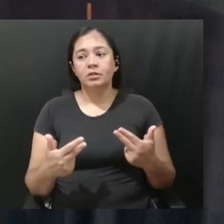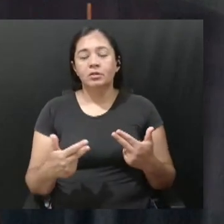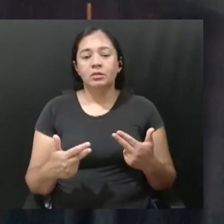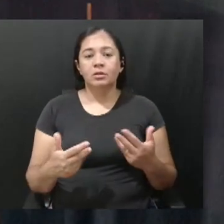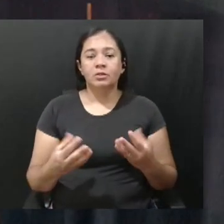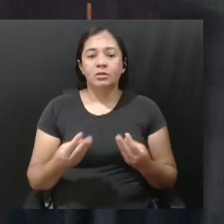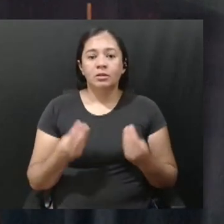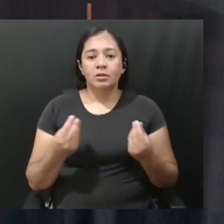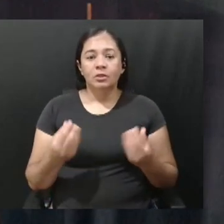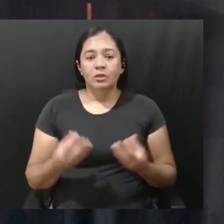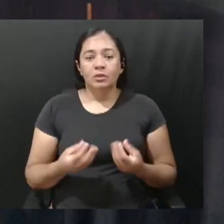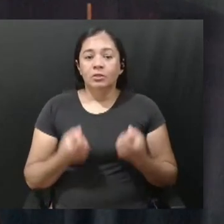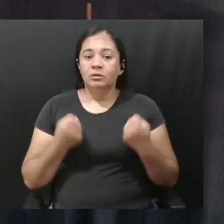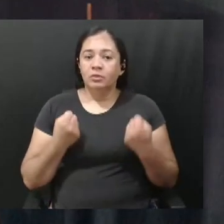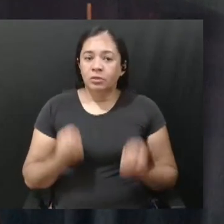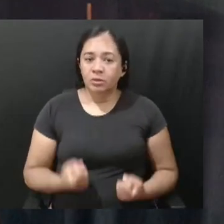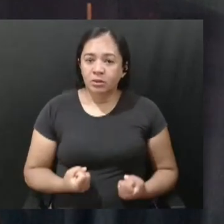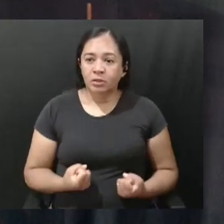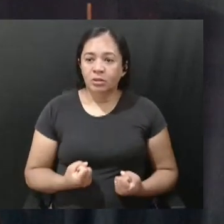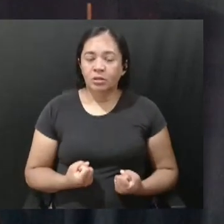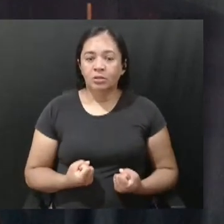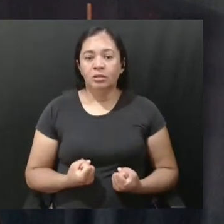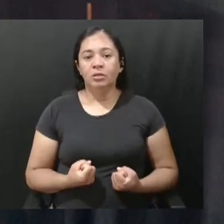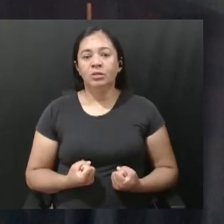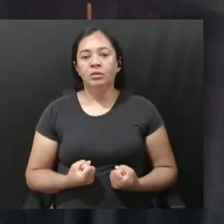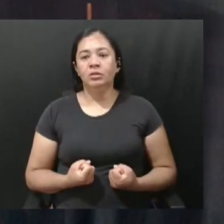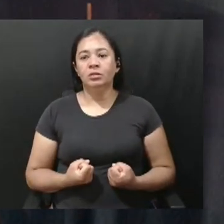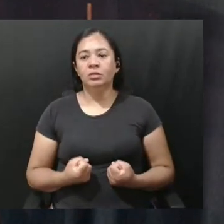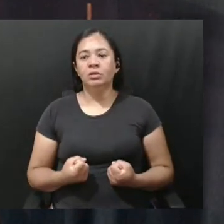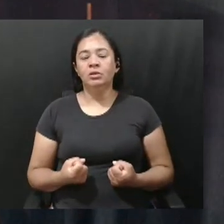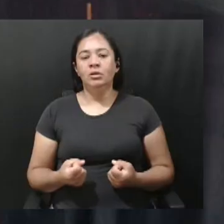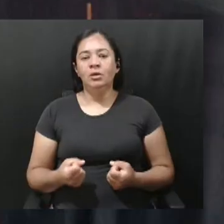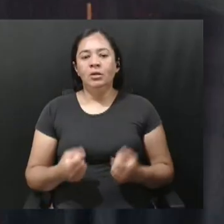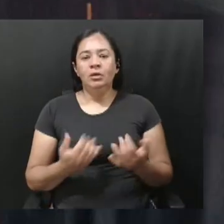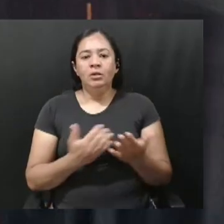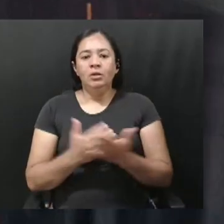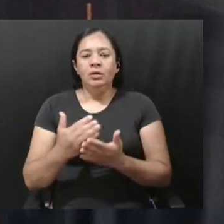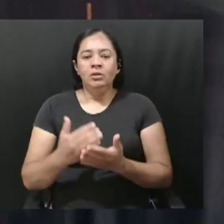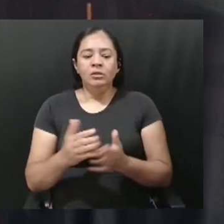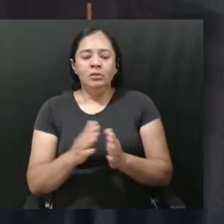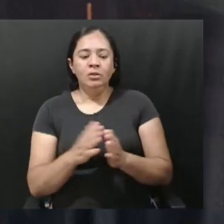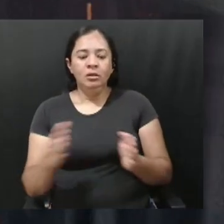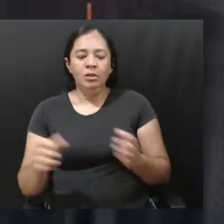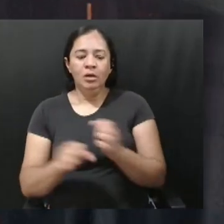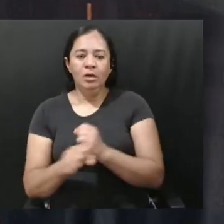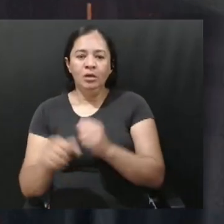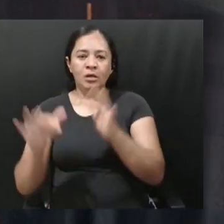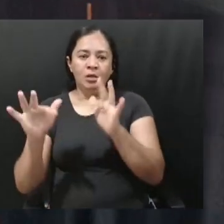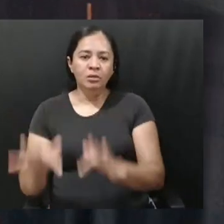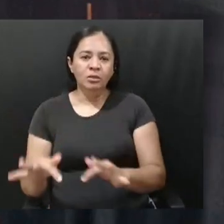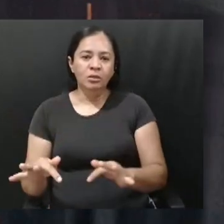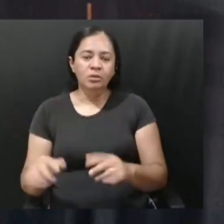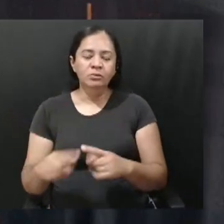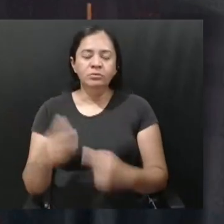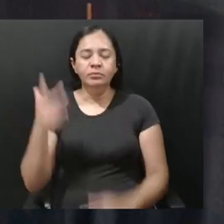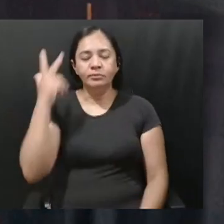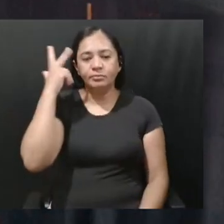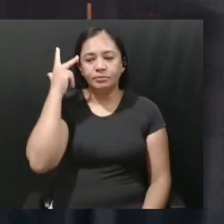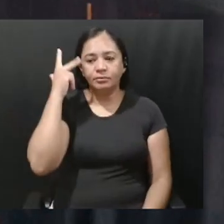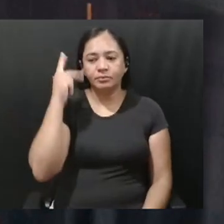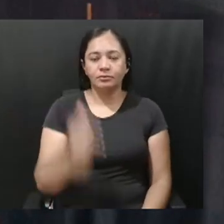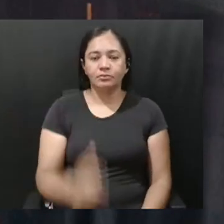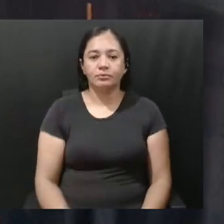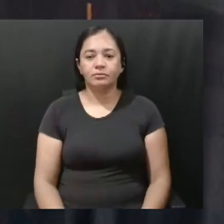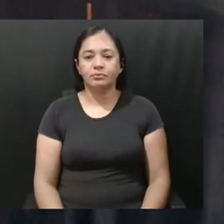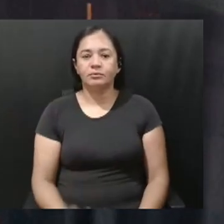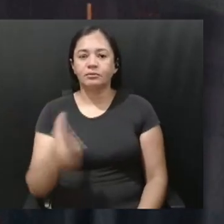pesadas, Uhum. pendentes ali, né, e que aparecem nessa época do ano, mas normalmente remontam a outras coisas, né, então,